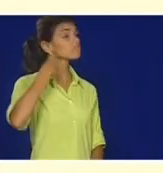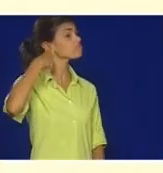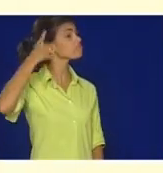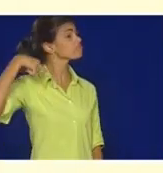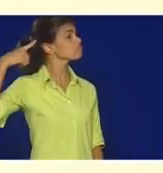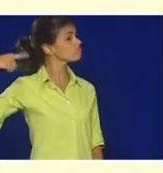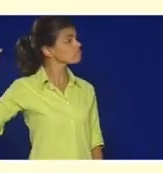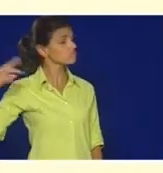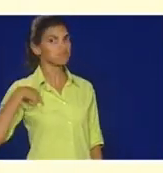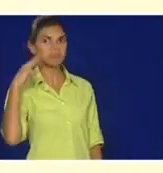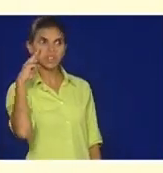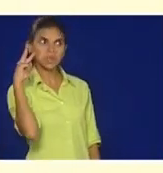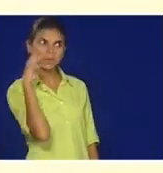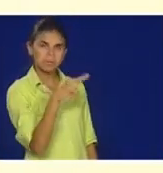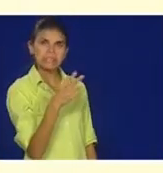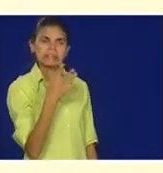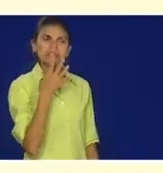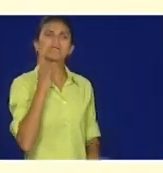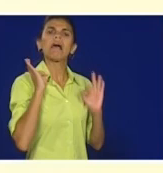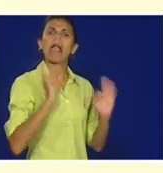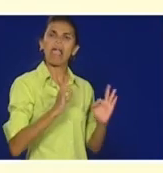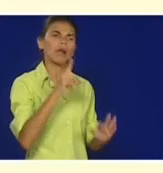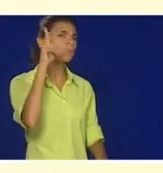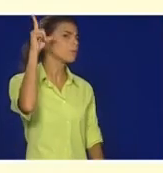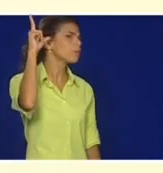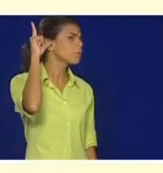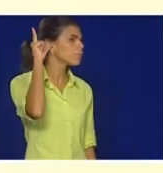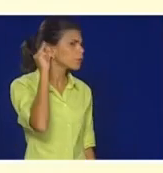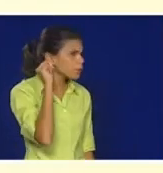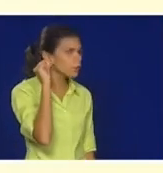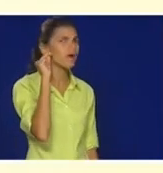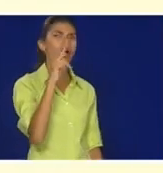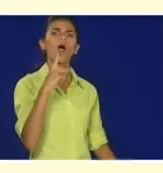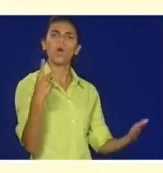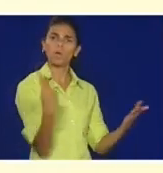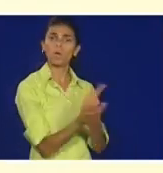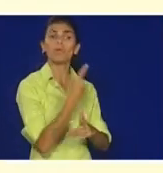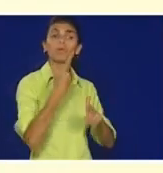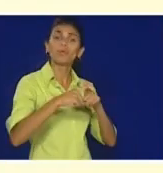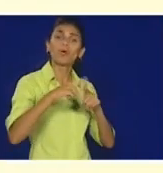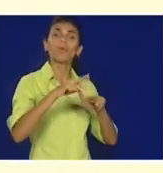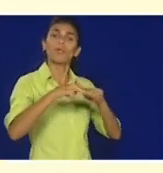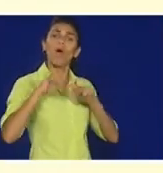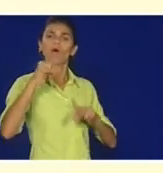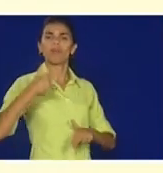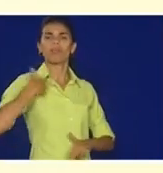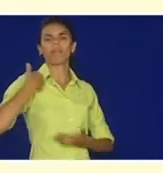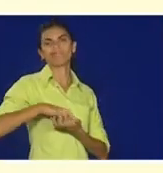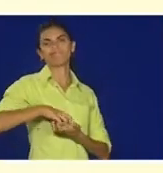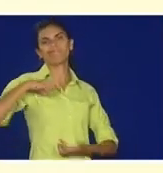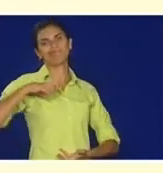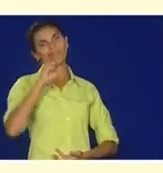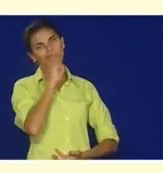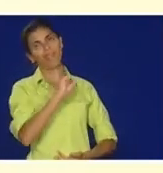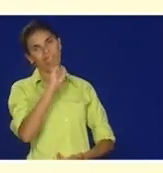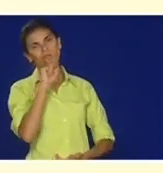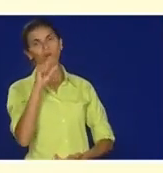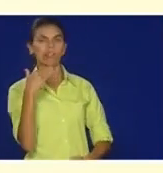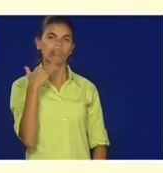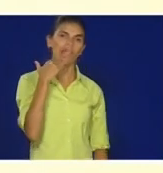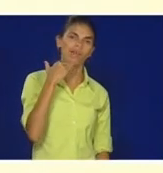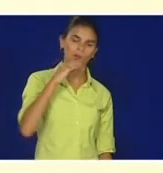ela fez o exame e viu que eu estava com uma deficiência relacionada à